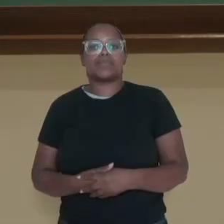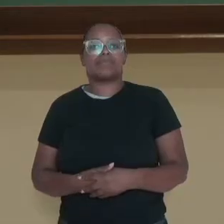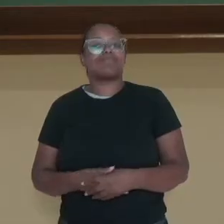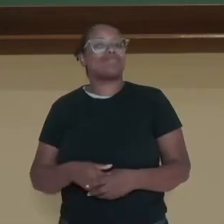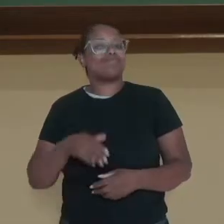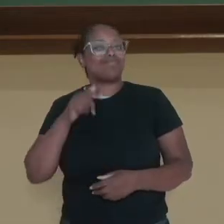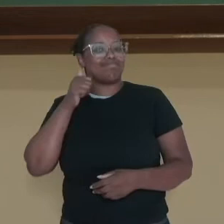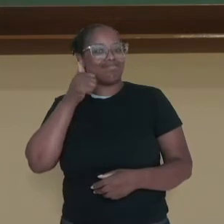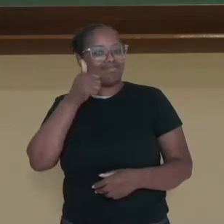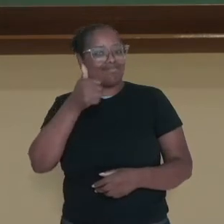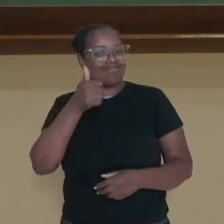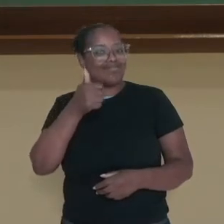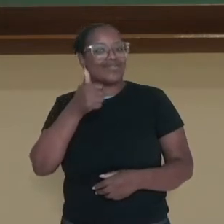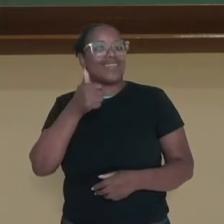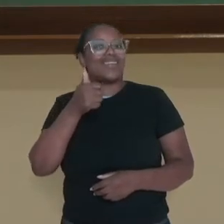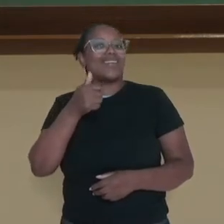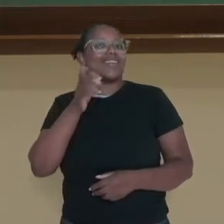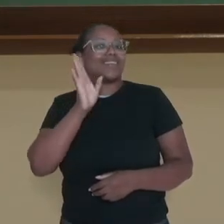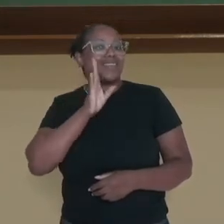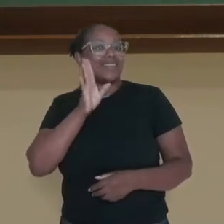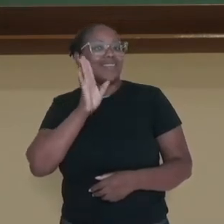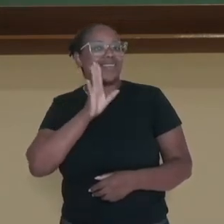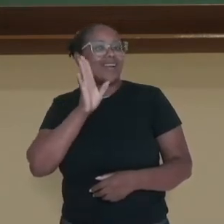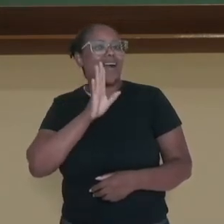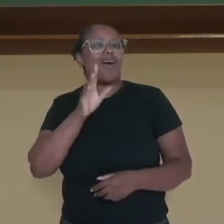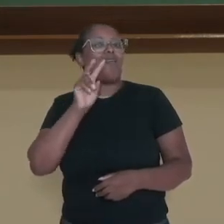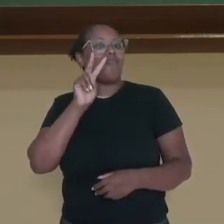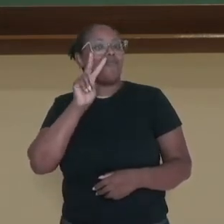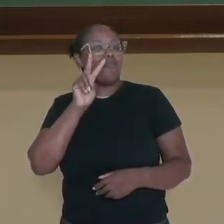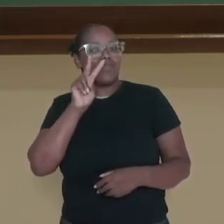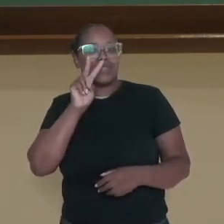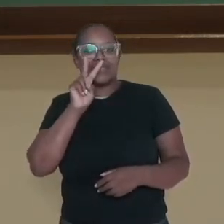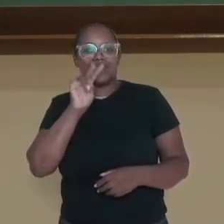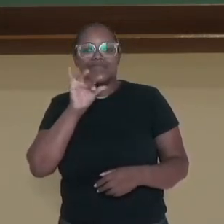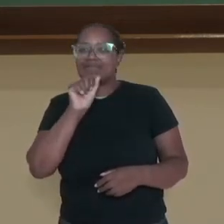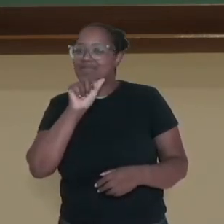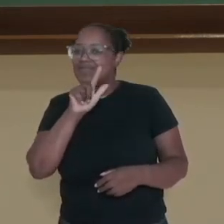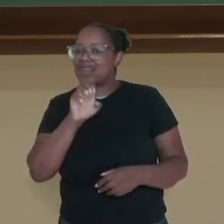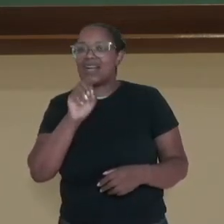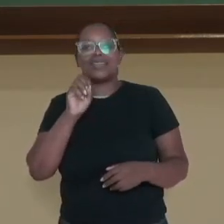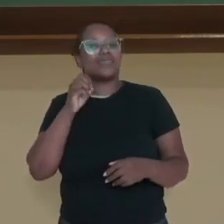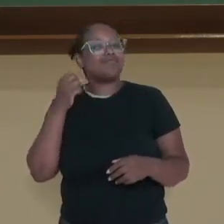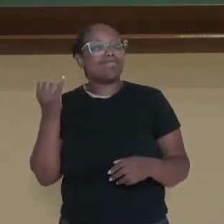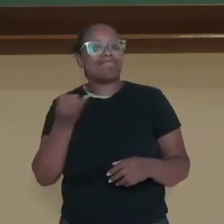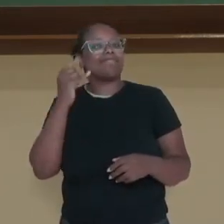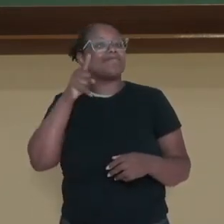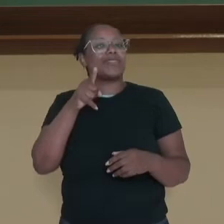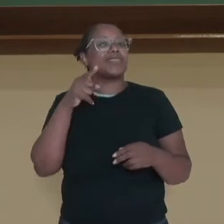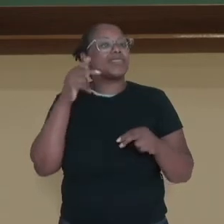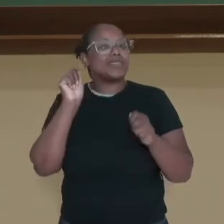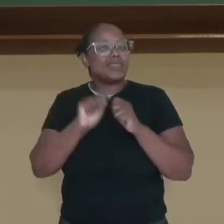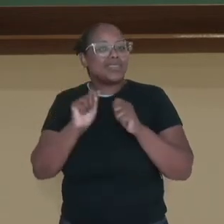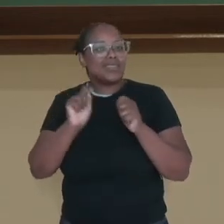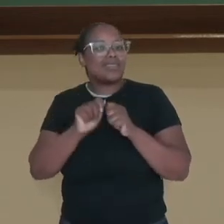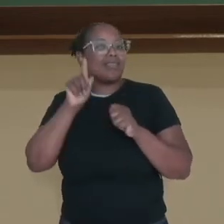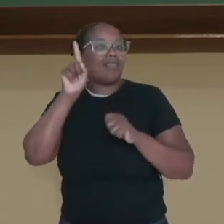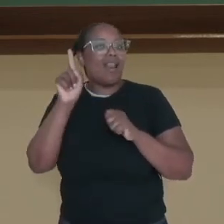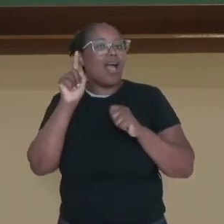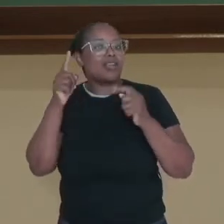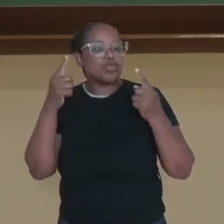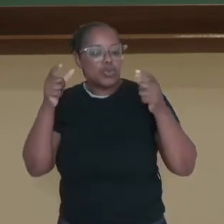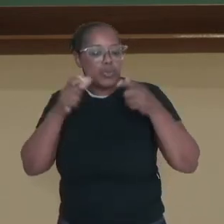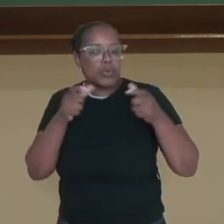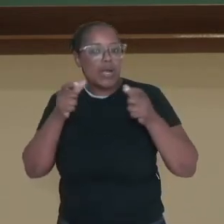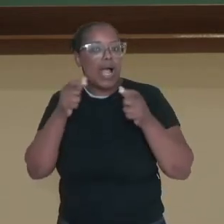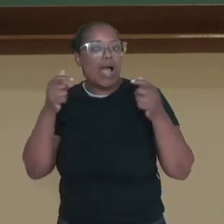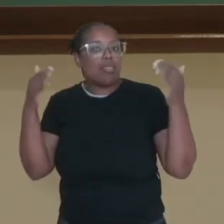Vale a pena experimentar o jogo lá na quadra, né, pessoal? Vocês vão ver que ele é bem divertido. E o que vocês podem fazer é que aquele que ficou por